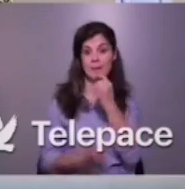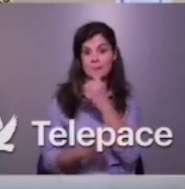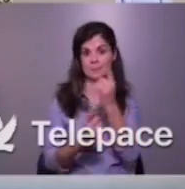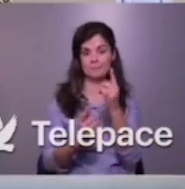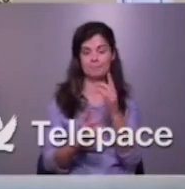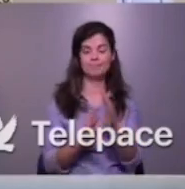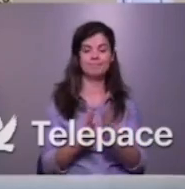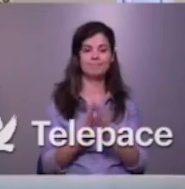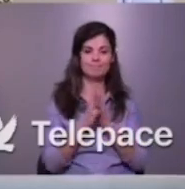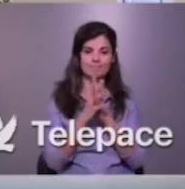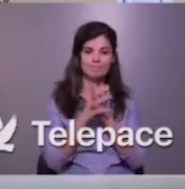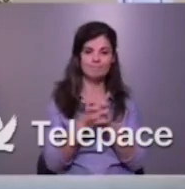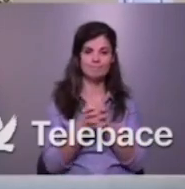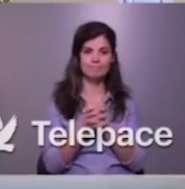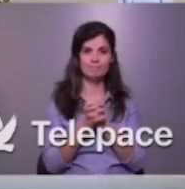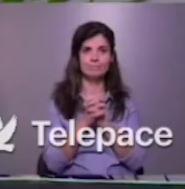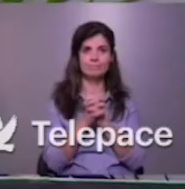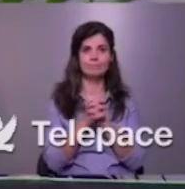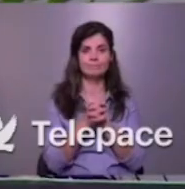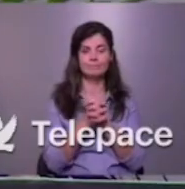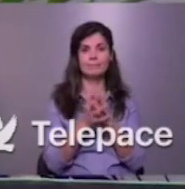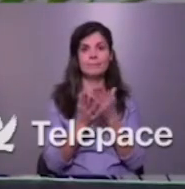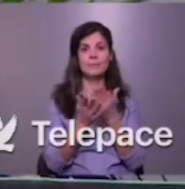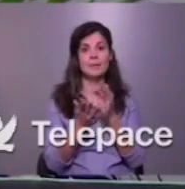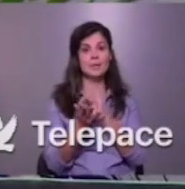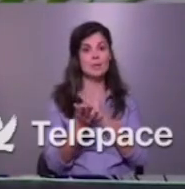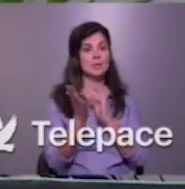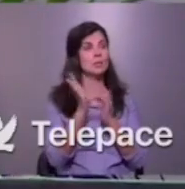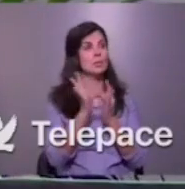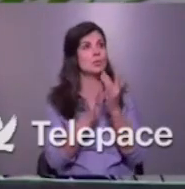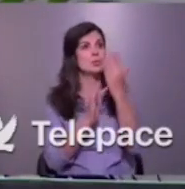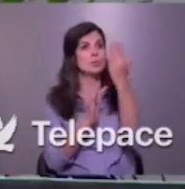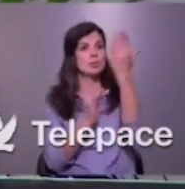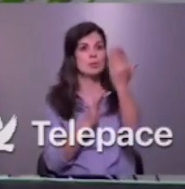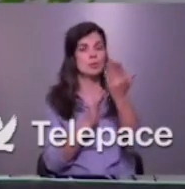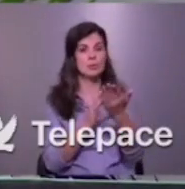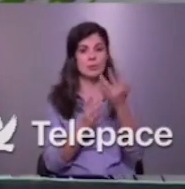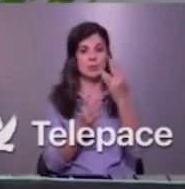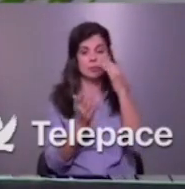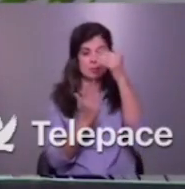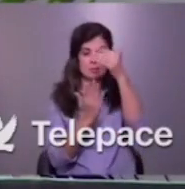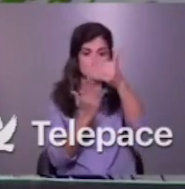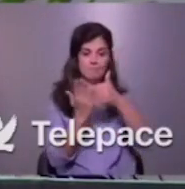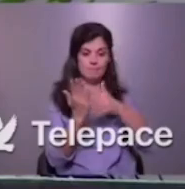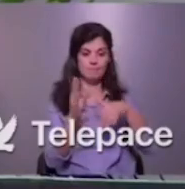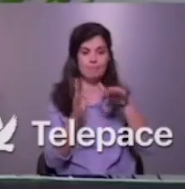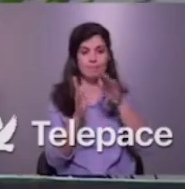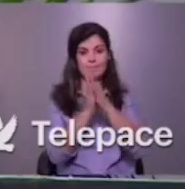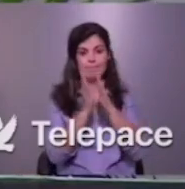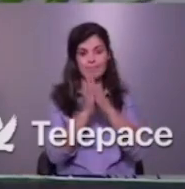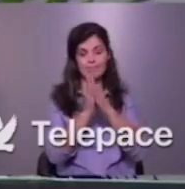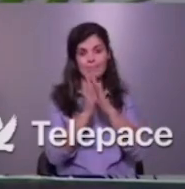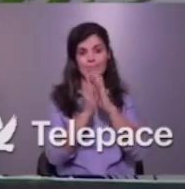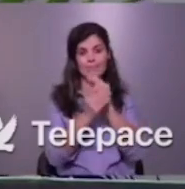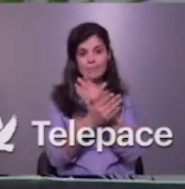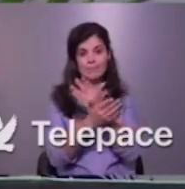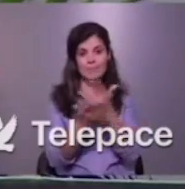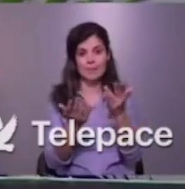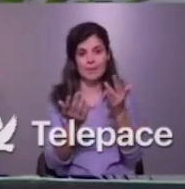Oremos. Desque nobis o sacramento mirabili passionis tua memoria un reliquisti.